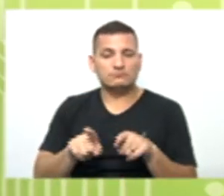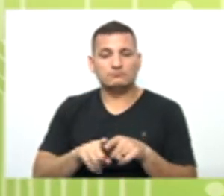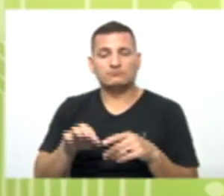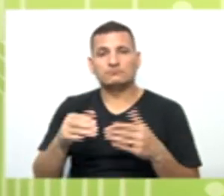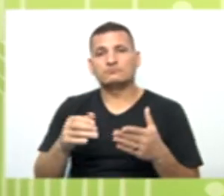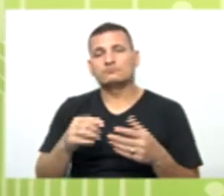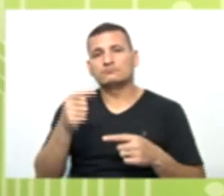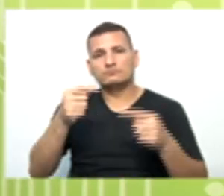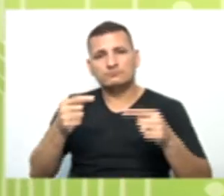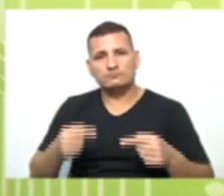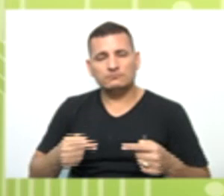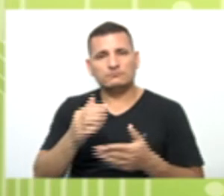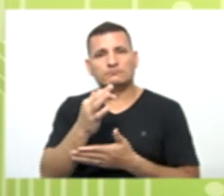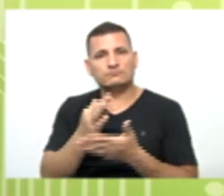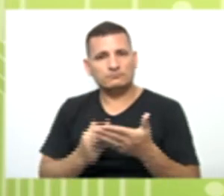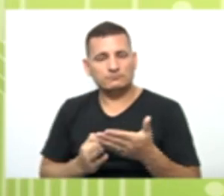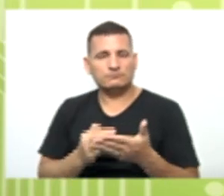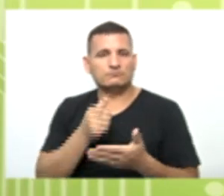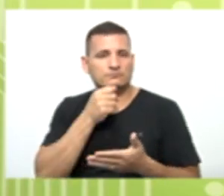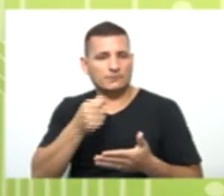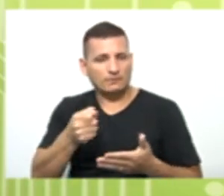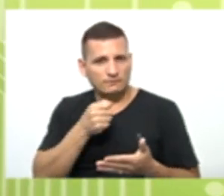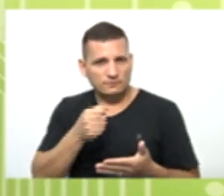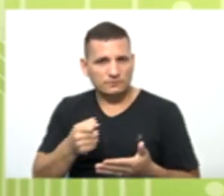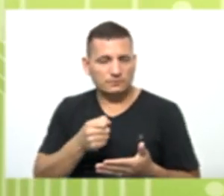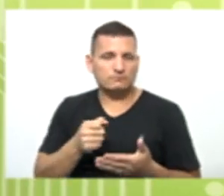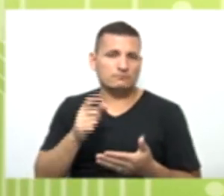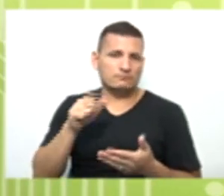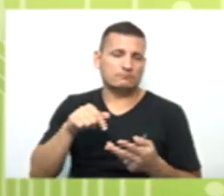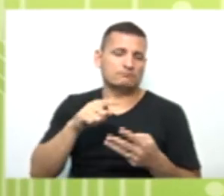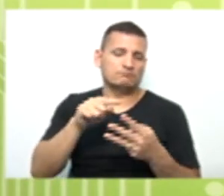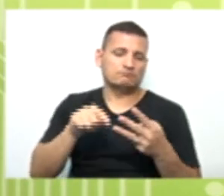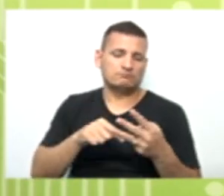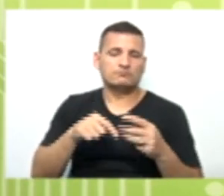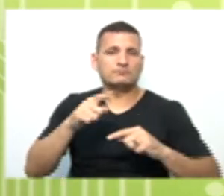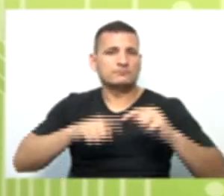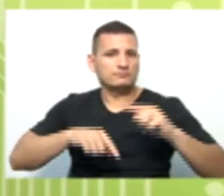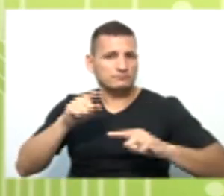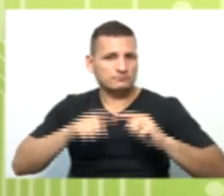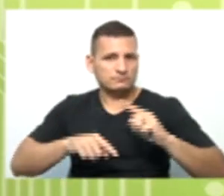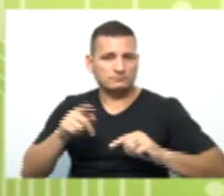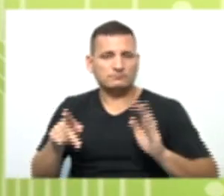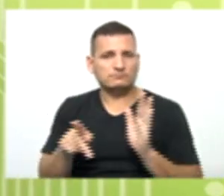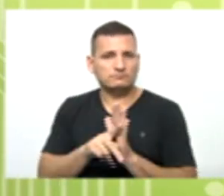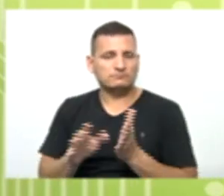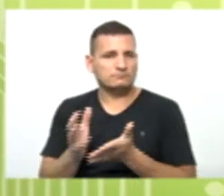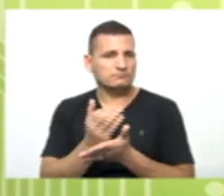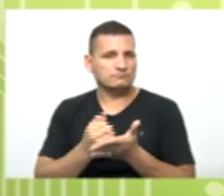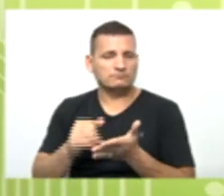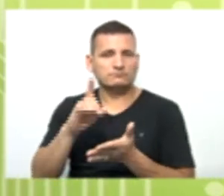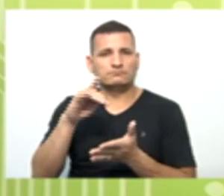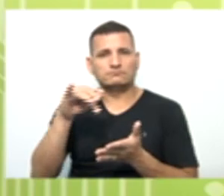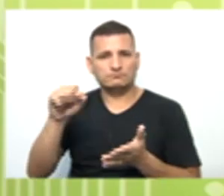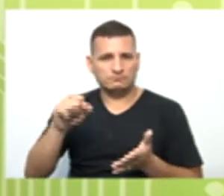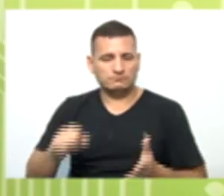questionário, formulário, entrevista são instrumentos de coleta de dados,